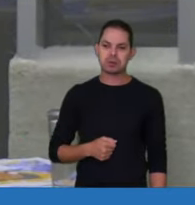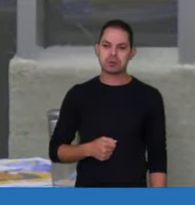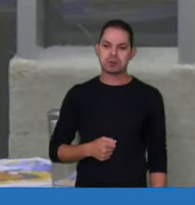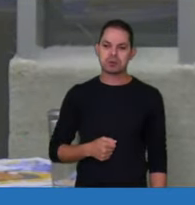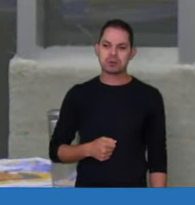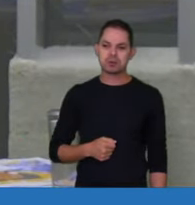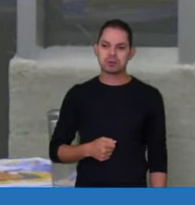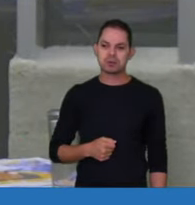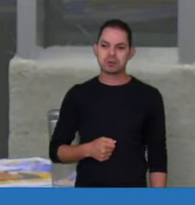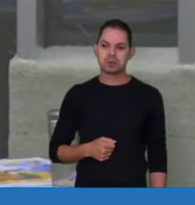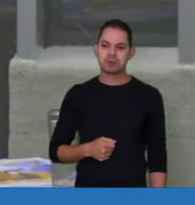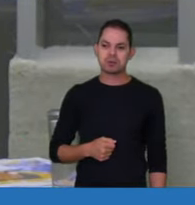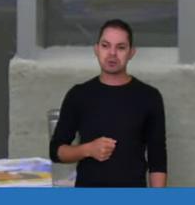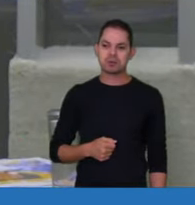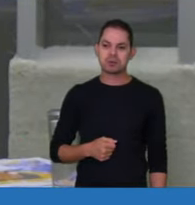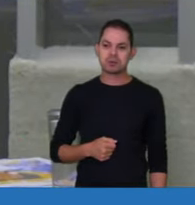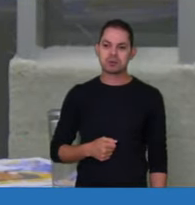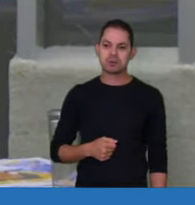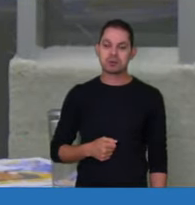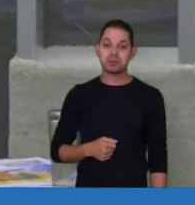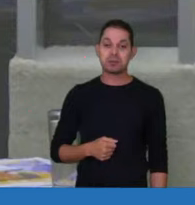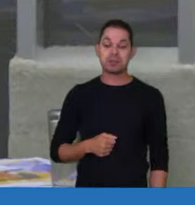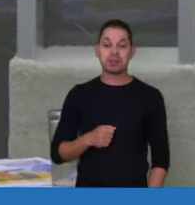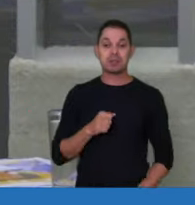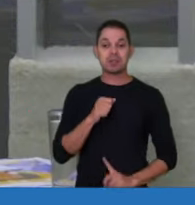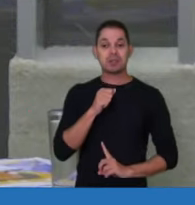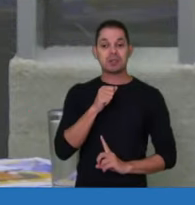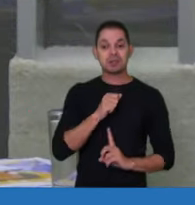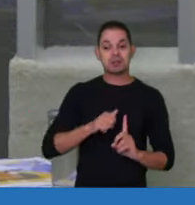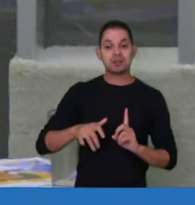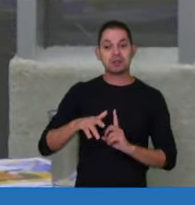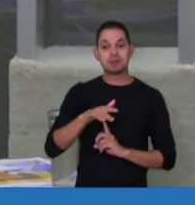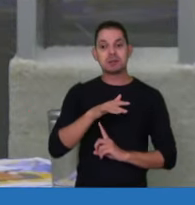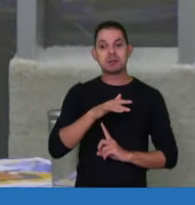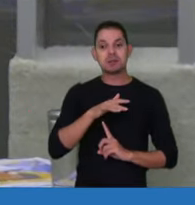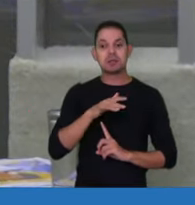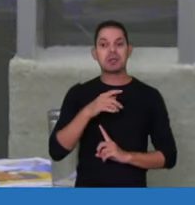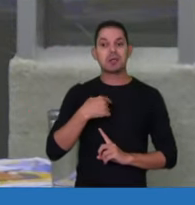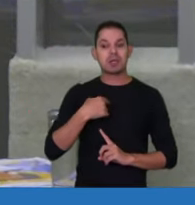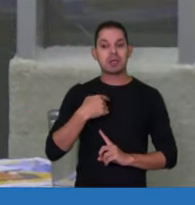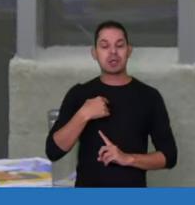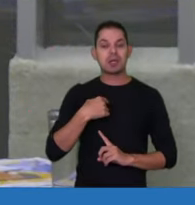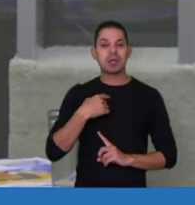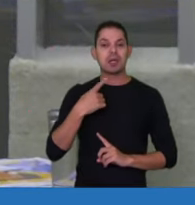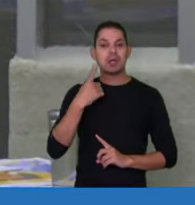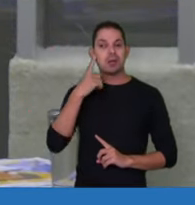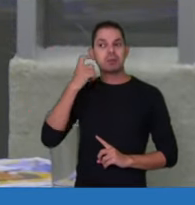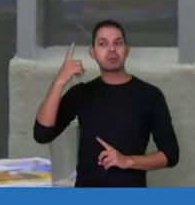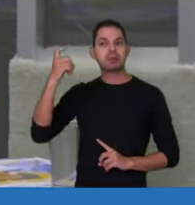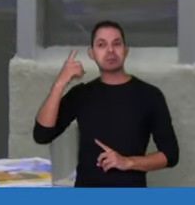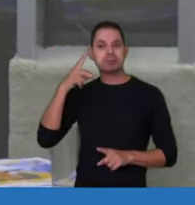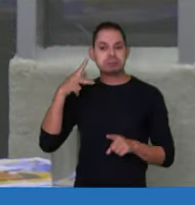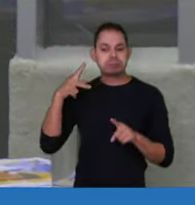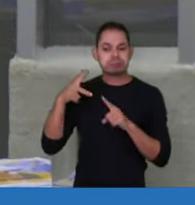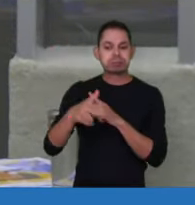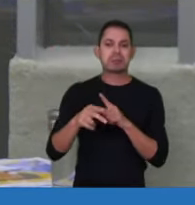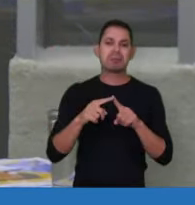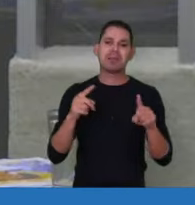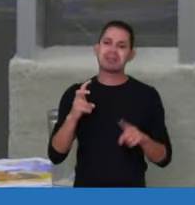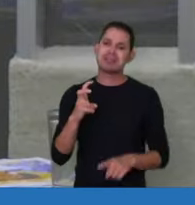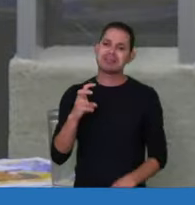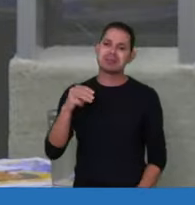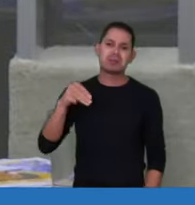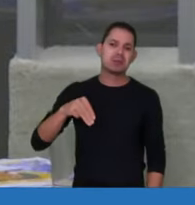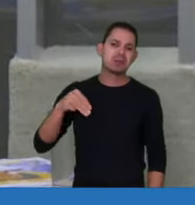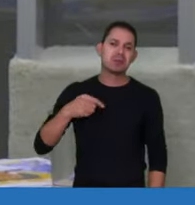Sociedade, ela está apitando, gente, mas eu tenho direito a 5 minutos como